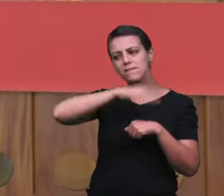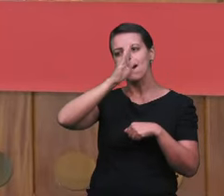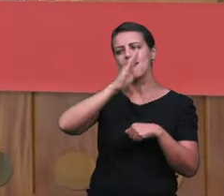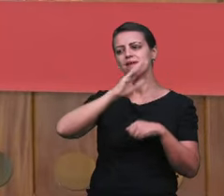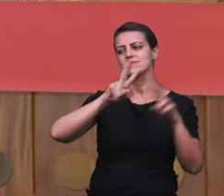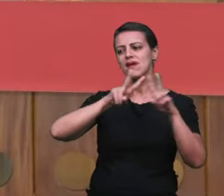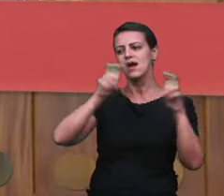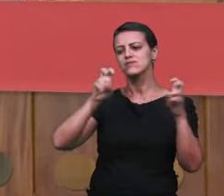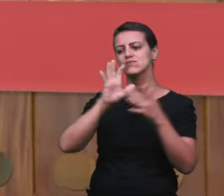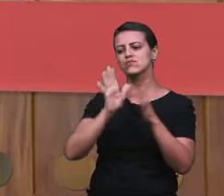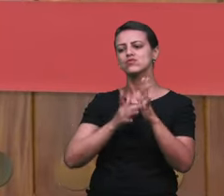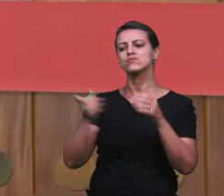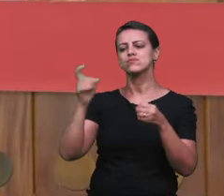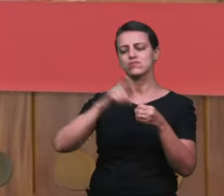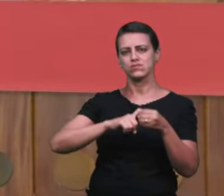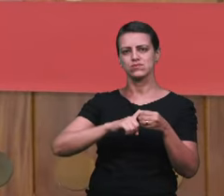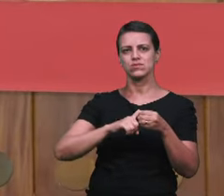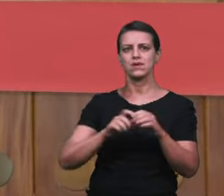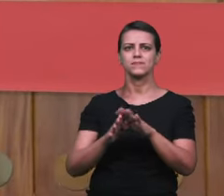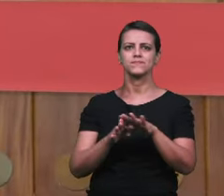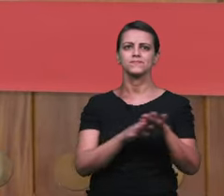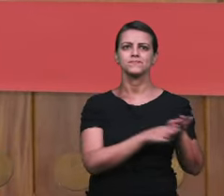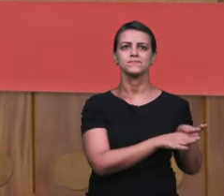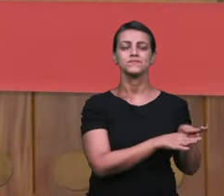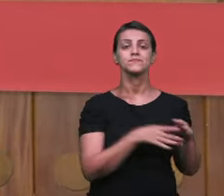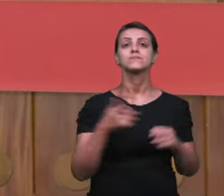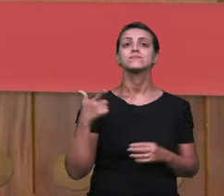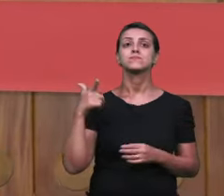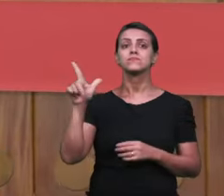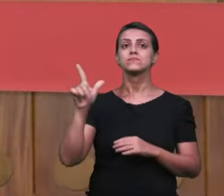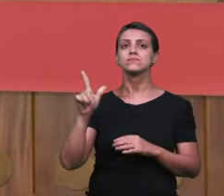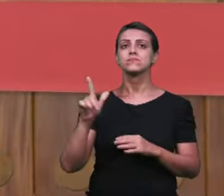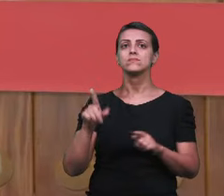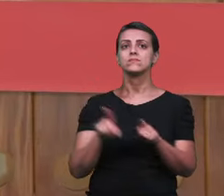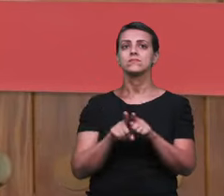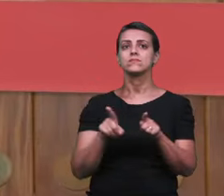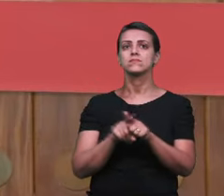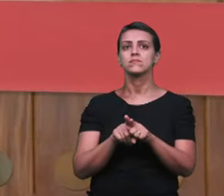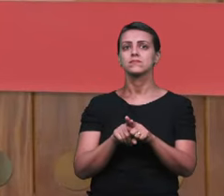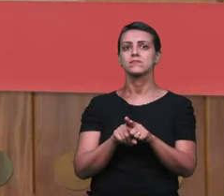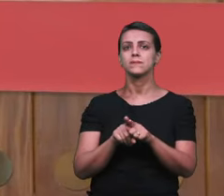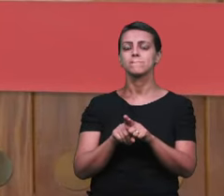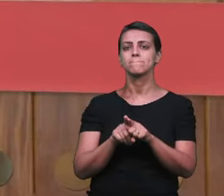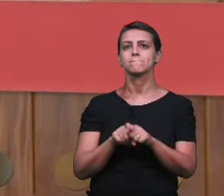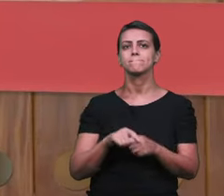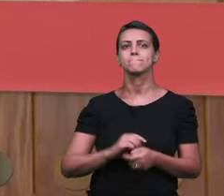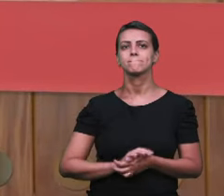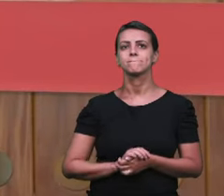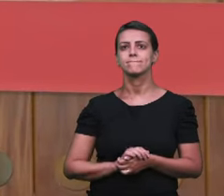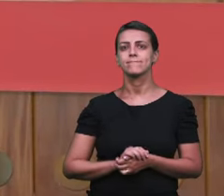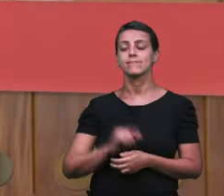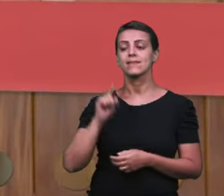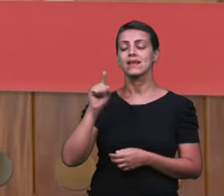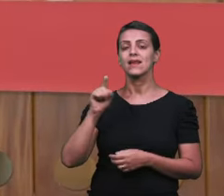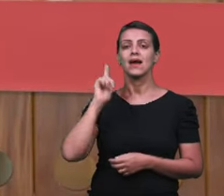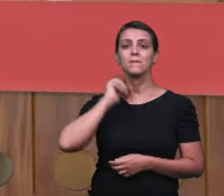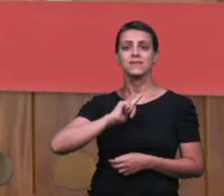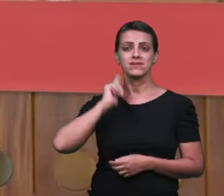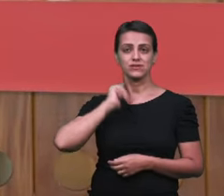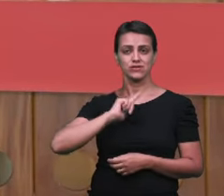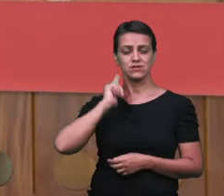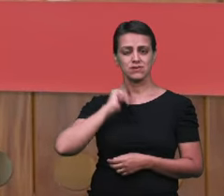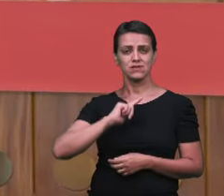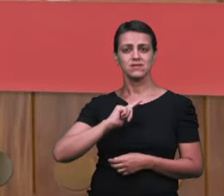do Senhor Jesus. Outro testemunho também vem da igreja em São Miguel, no estado de Minas Gerais, quando ali uma experiência